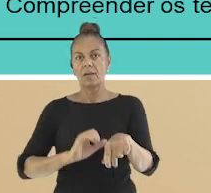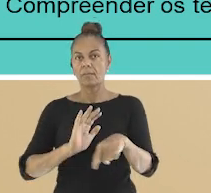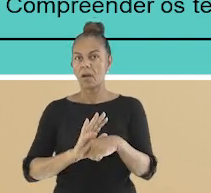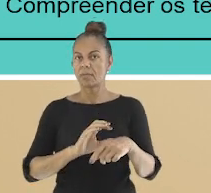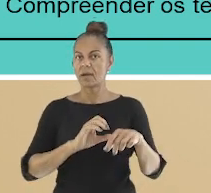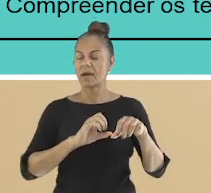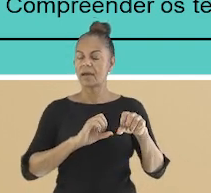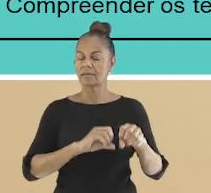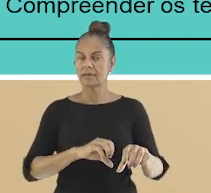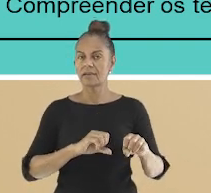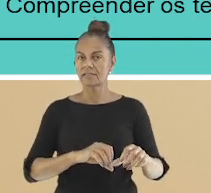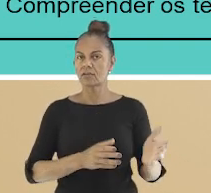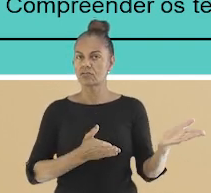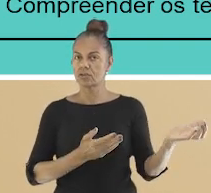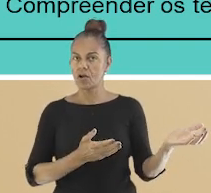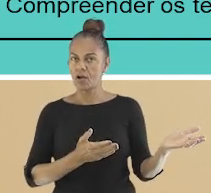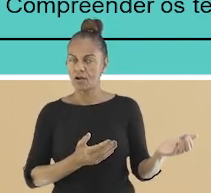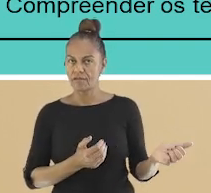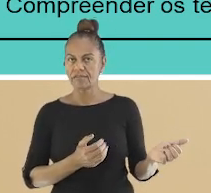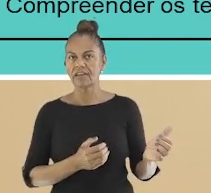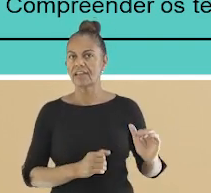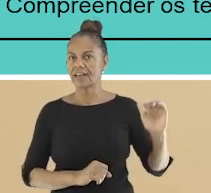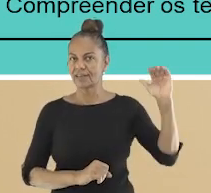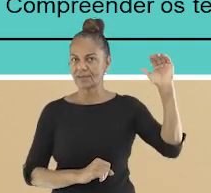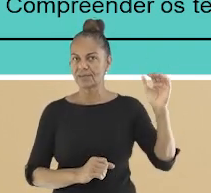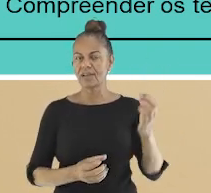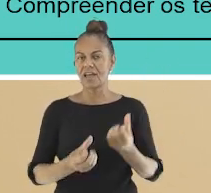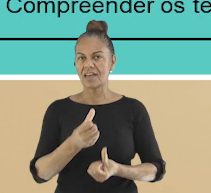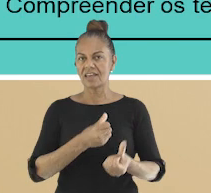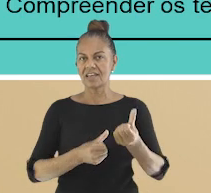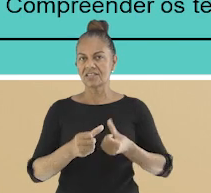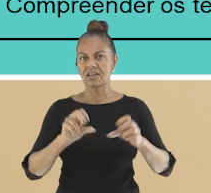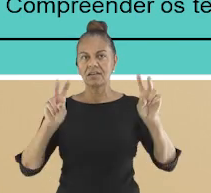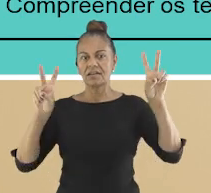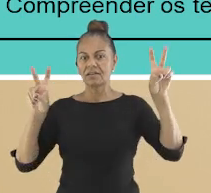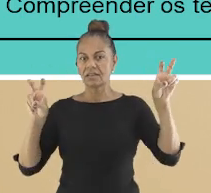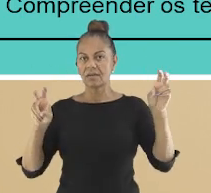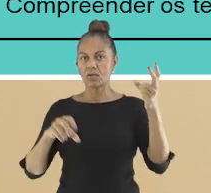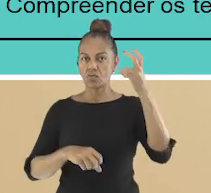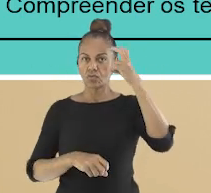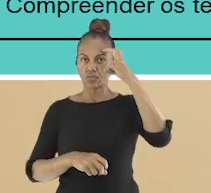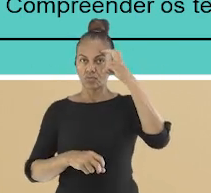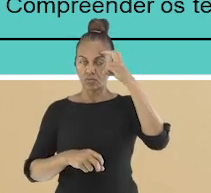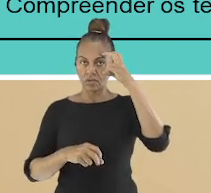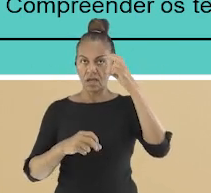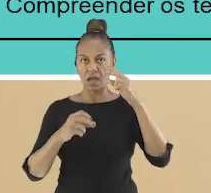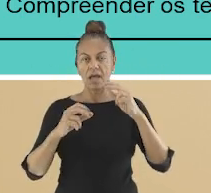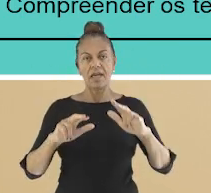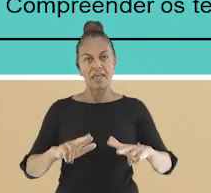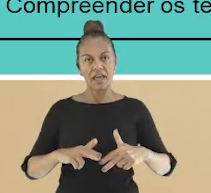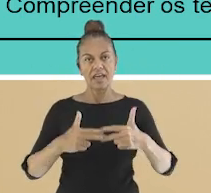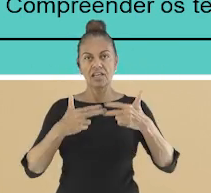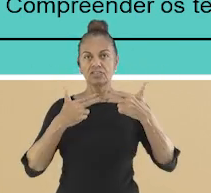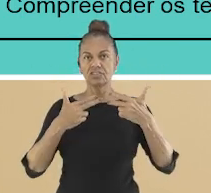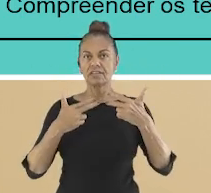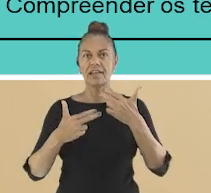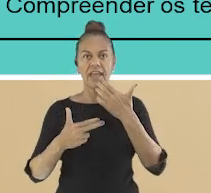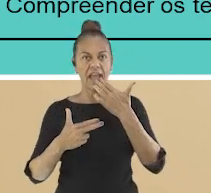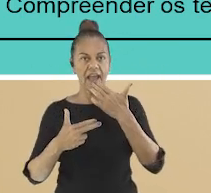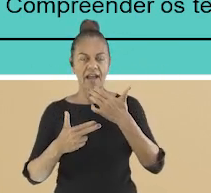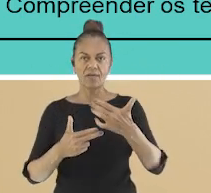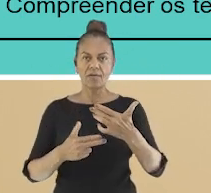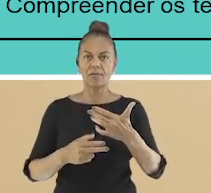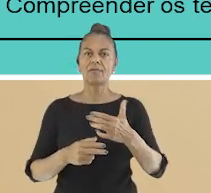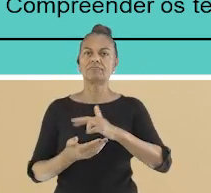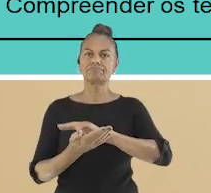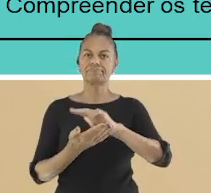da Educação de Jovens e Adultos, a EJA, e tem o eixo temático Cultura e Relações Étnico-Raciais. O